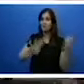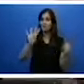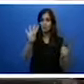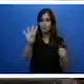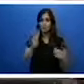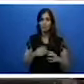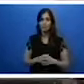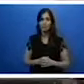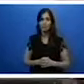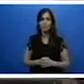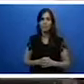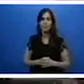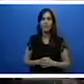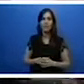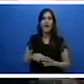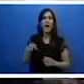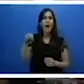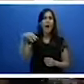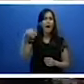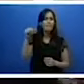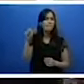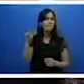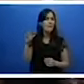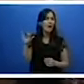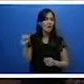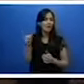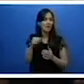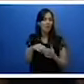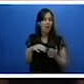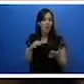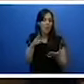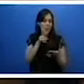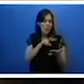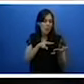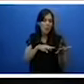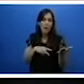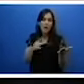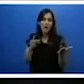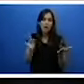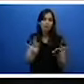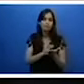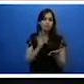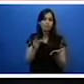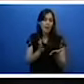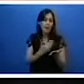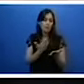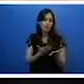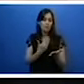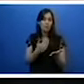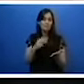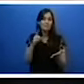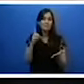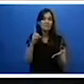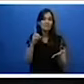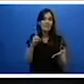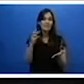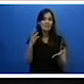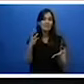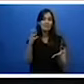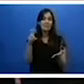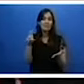4. Maria está lendo um livro que tem 135 páginas. Ela já